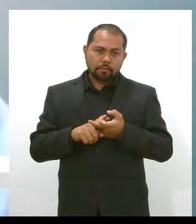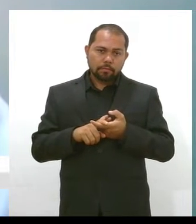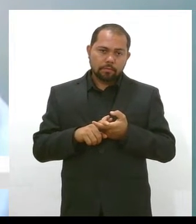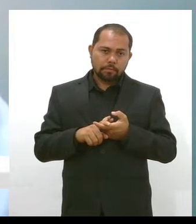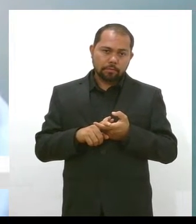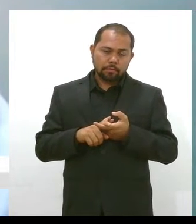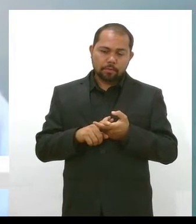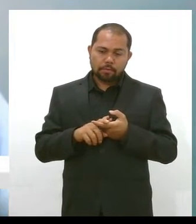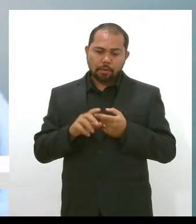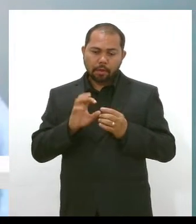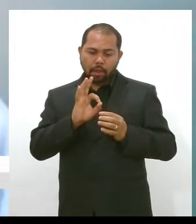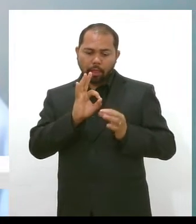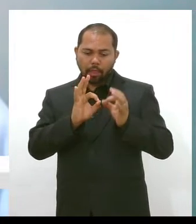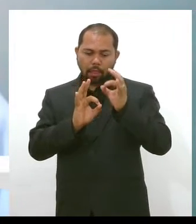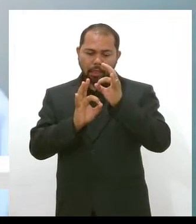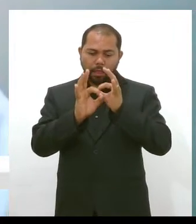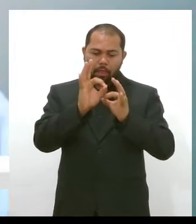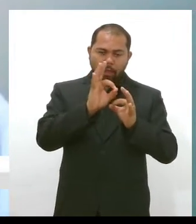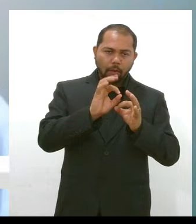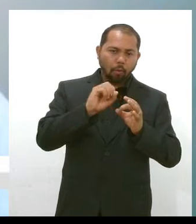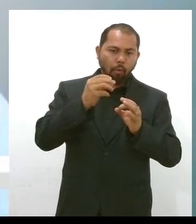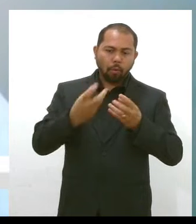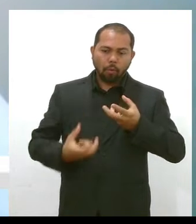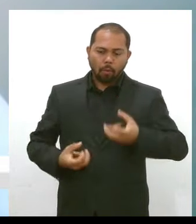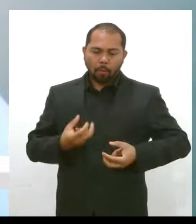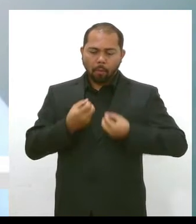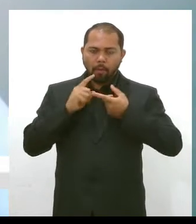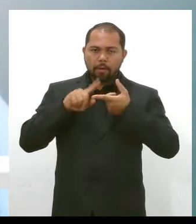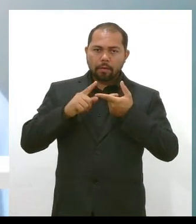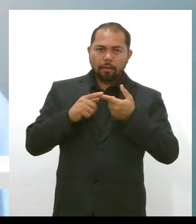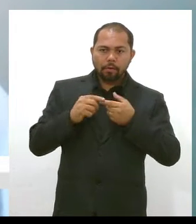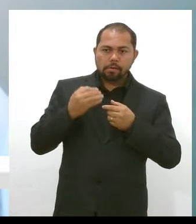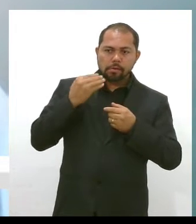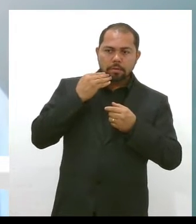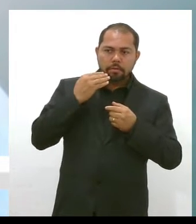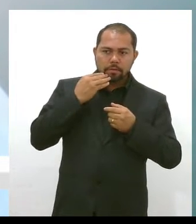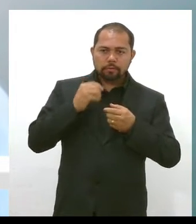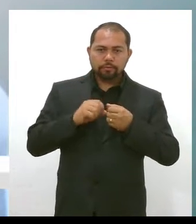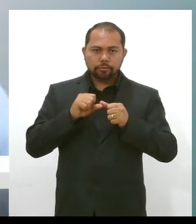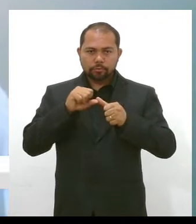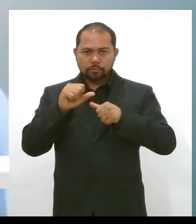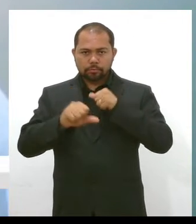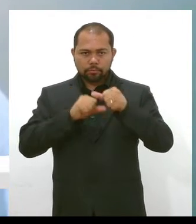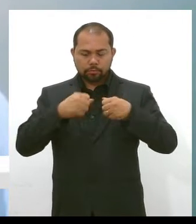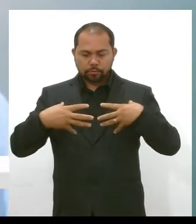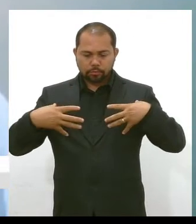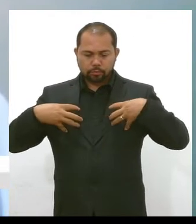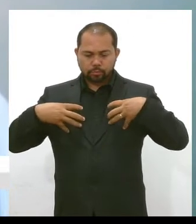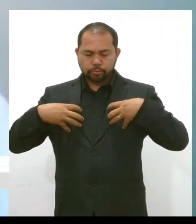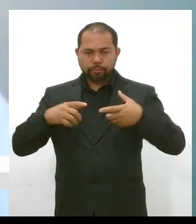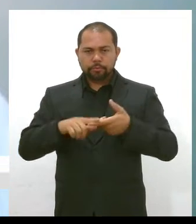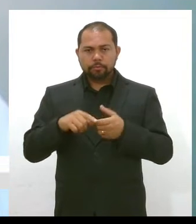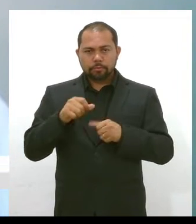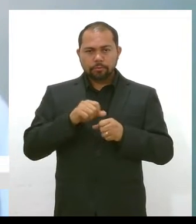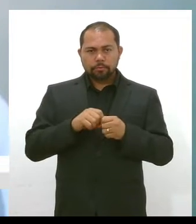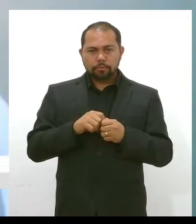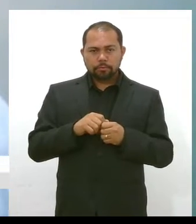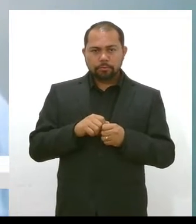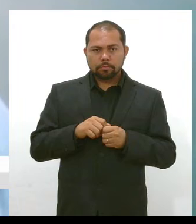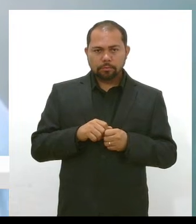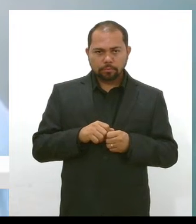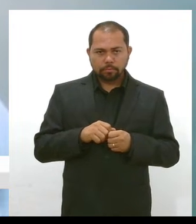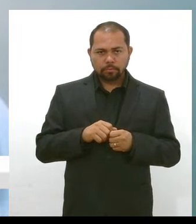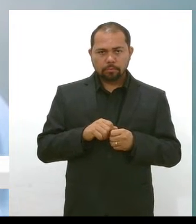cânceres, lesões, alterações mamárias. Quando identifica, a gente encaminha